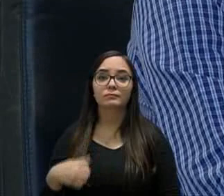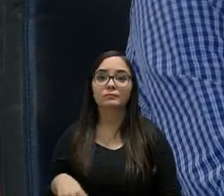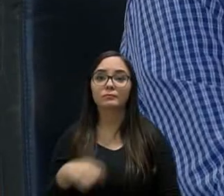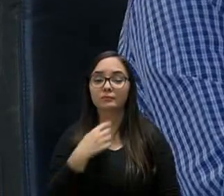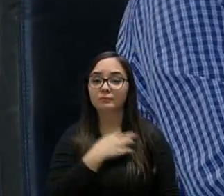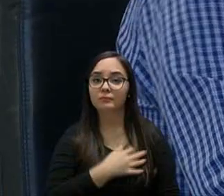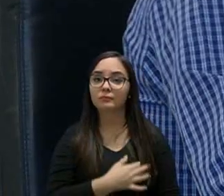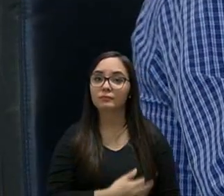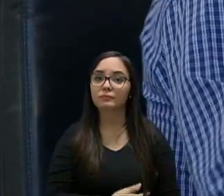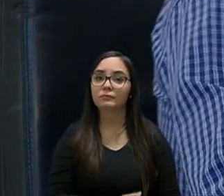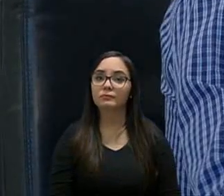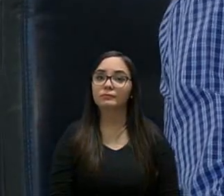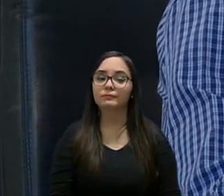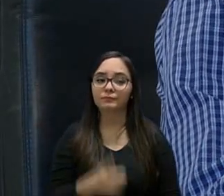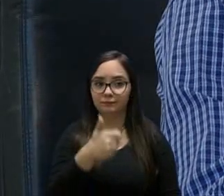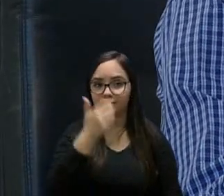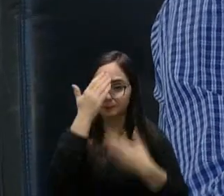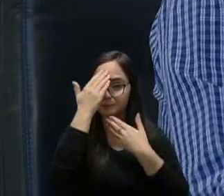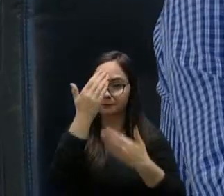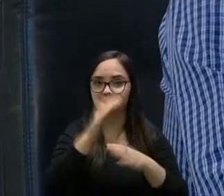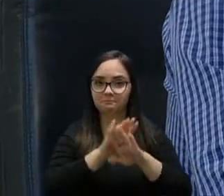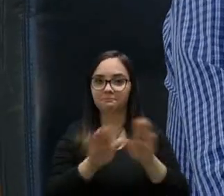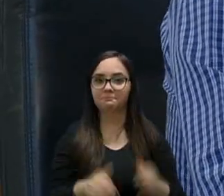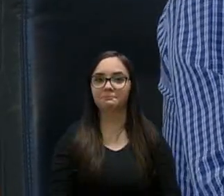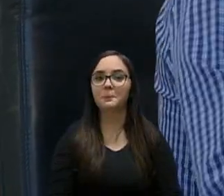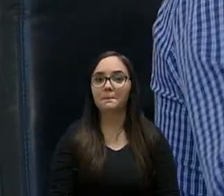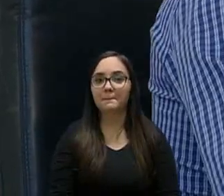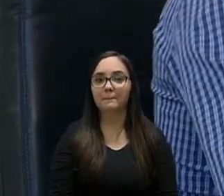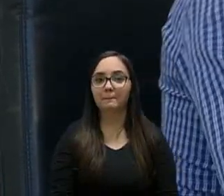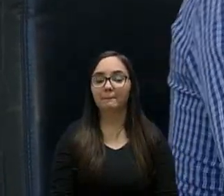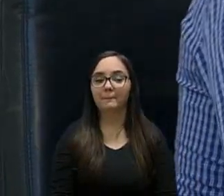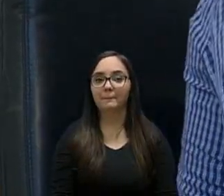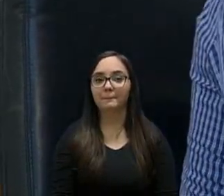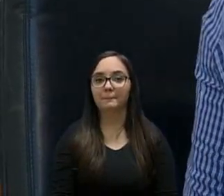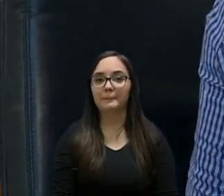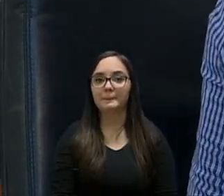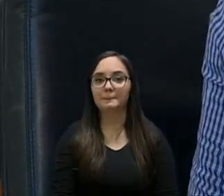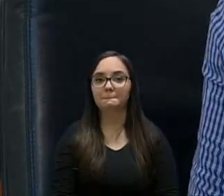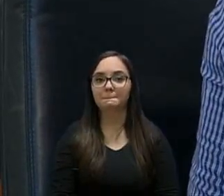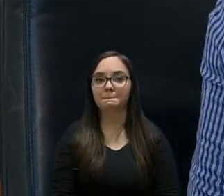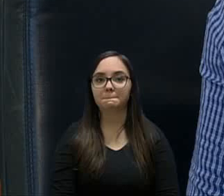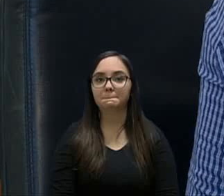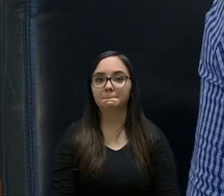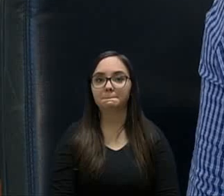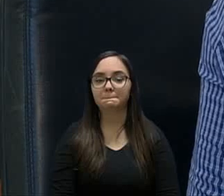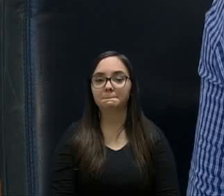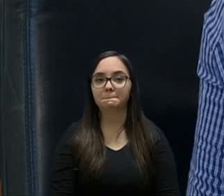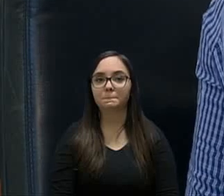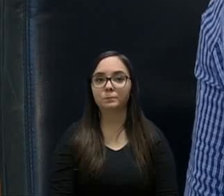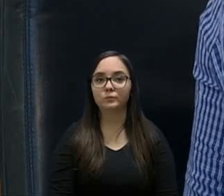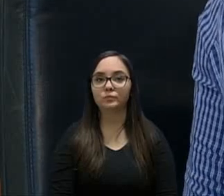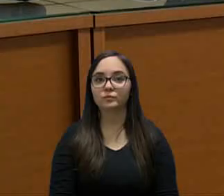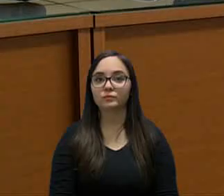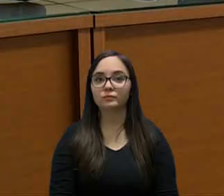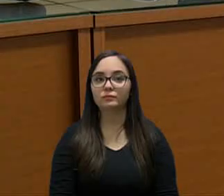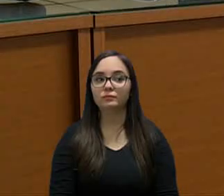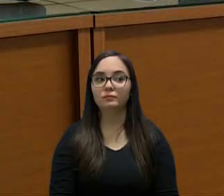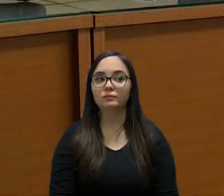é assim mas tá bom por enquanto obrigado e aí